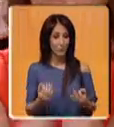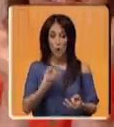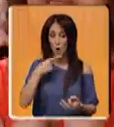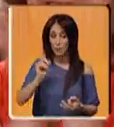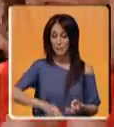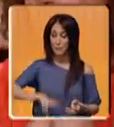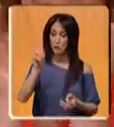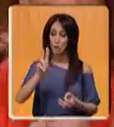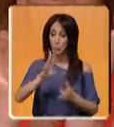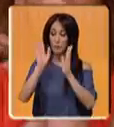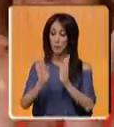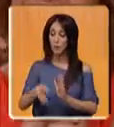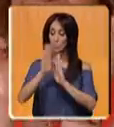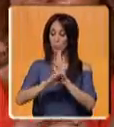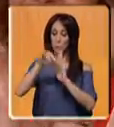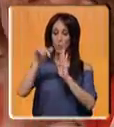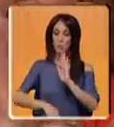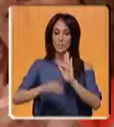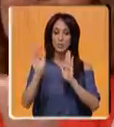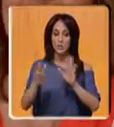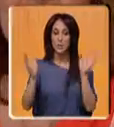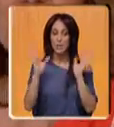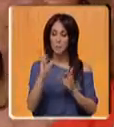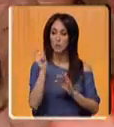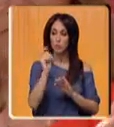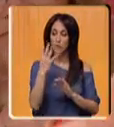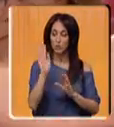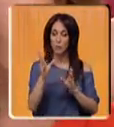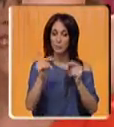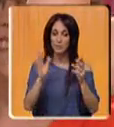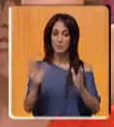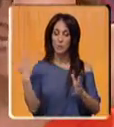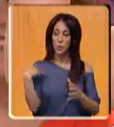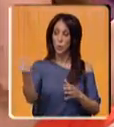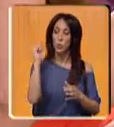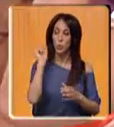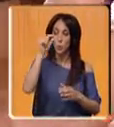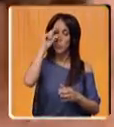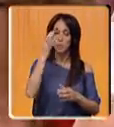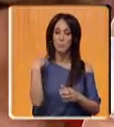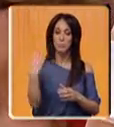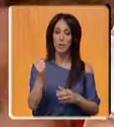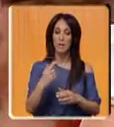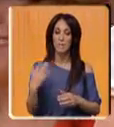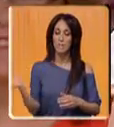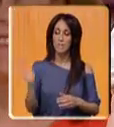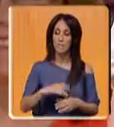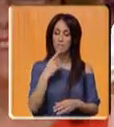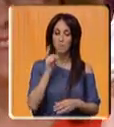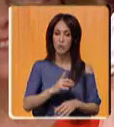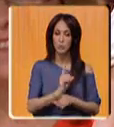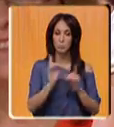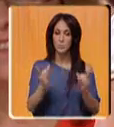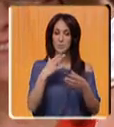estamos de volta, segunda parte do programa de hoje. Já passaram os 4 minutos, já me levaram o gosto daqui, mas ele há de voltar, até porque